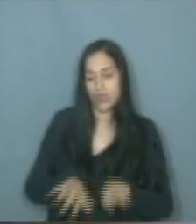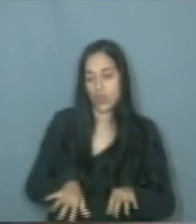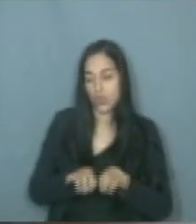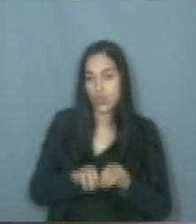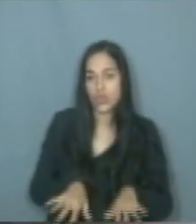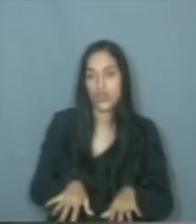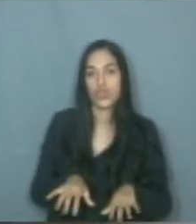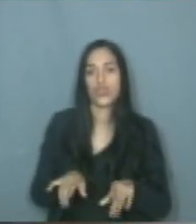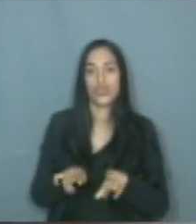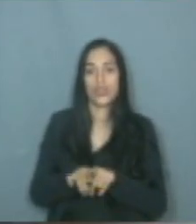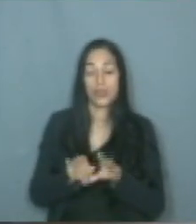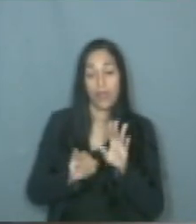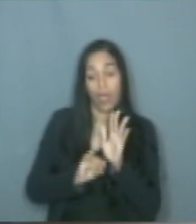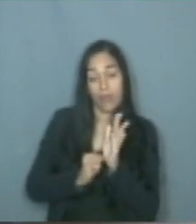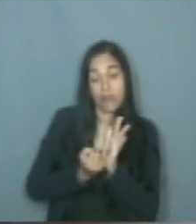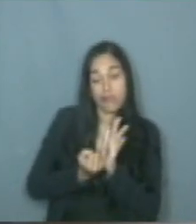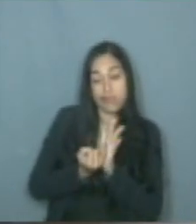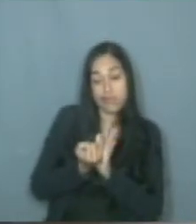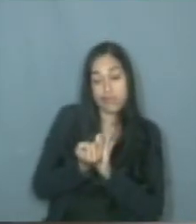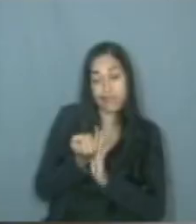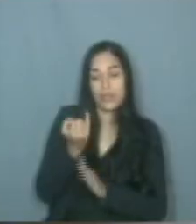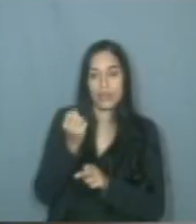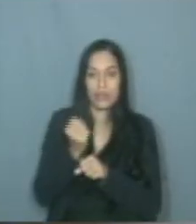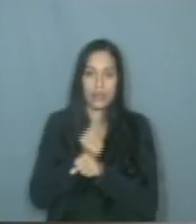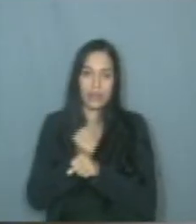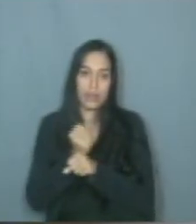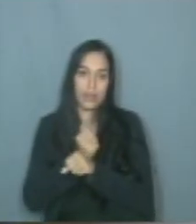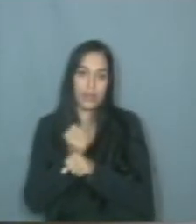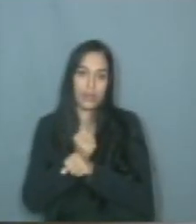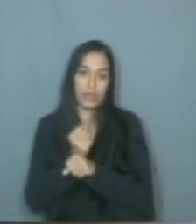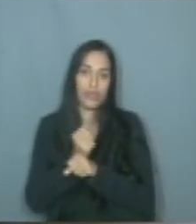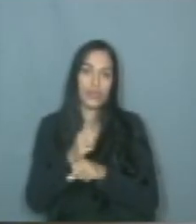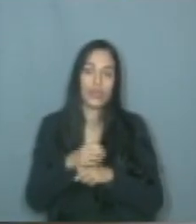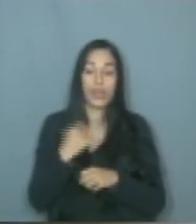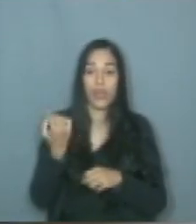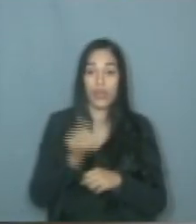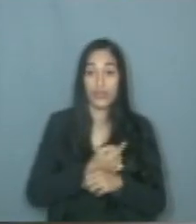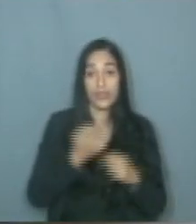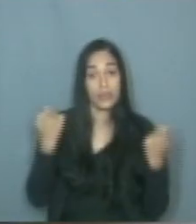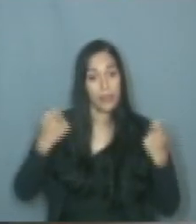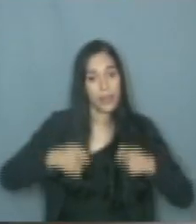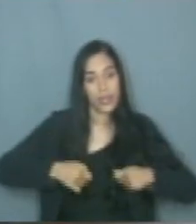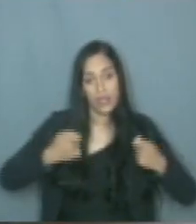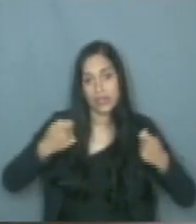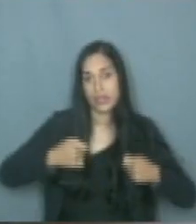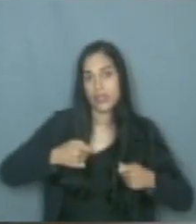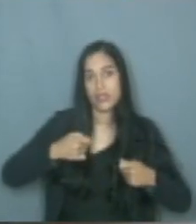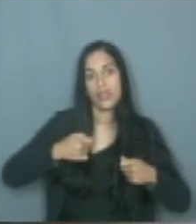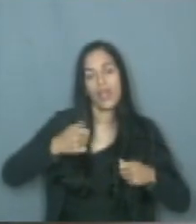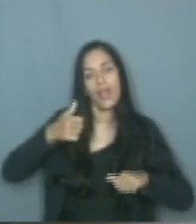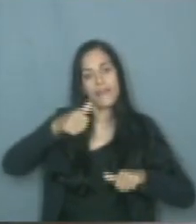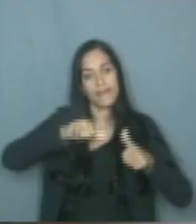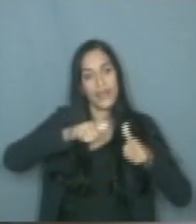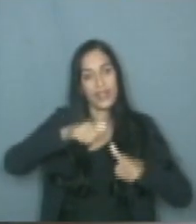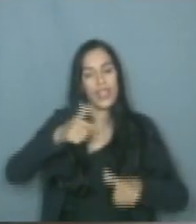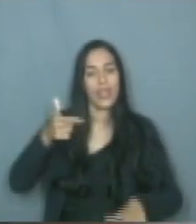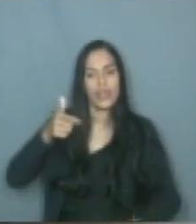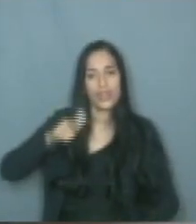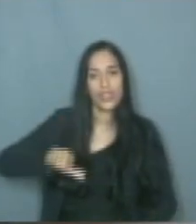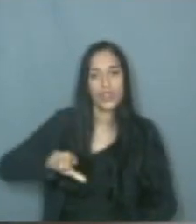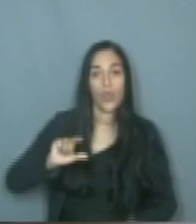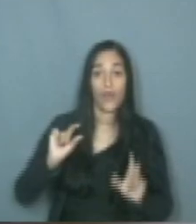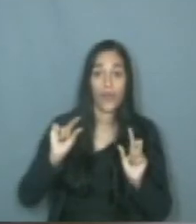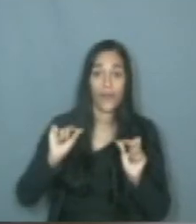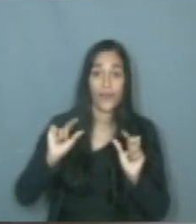reais e à inflação acumulada nos últimos anos. A gente precisa revisar o cachê dos blocos líricos. O cachê está